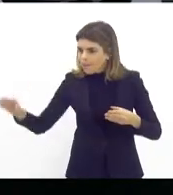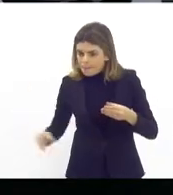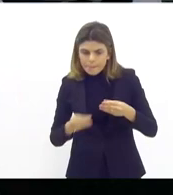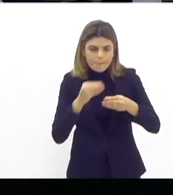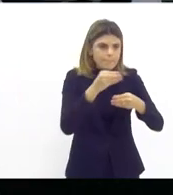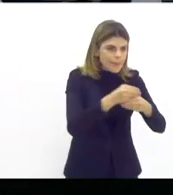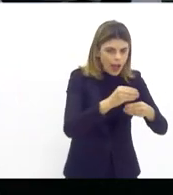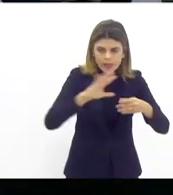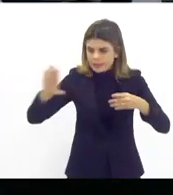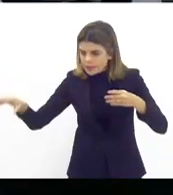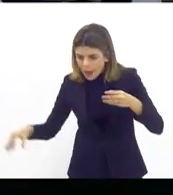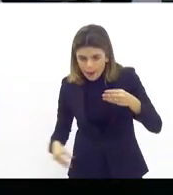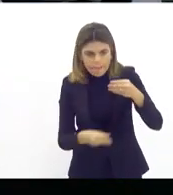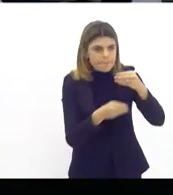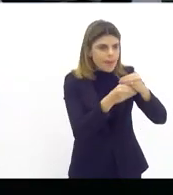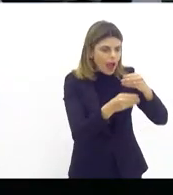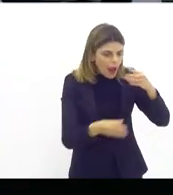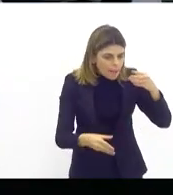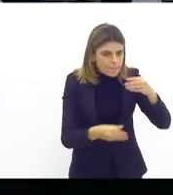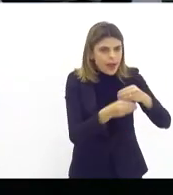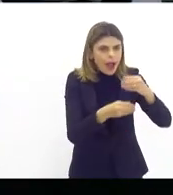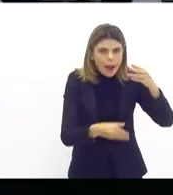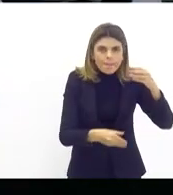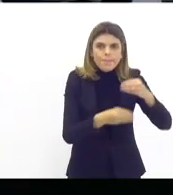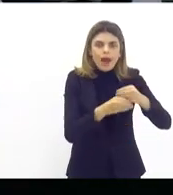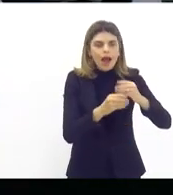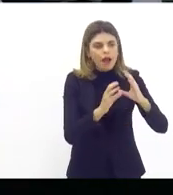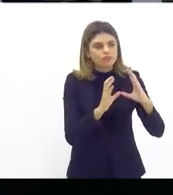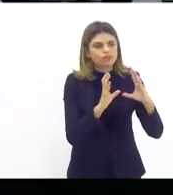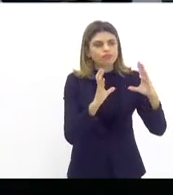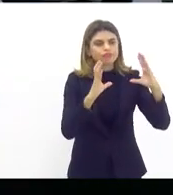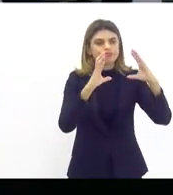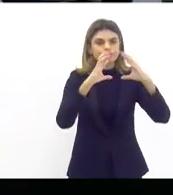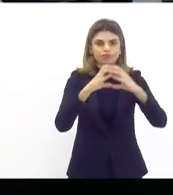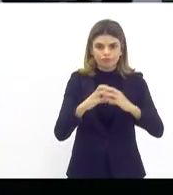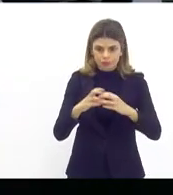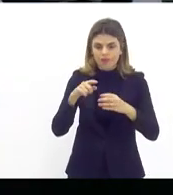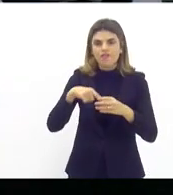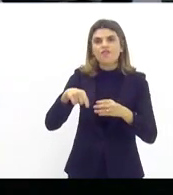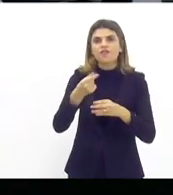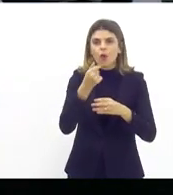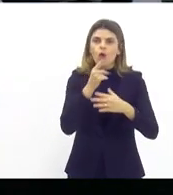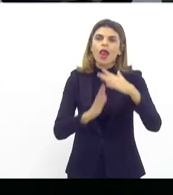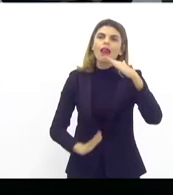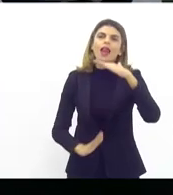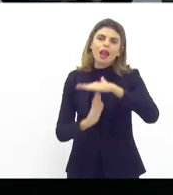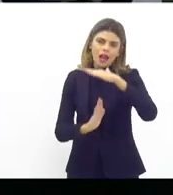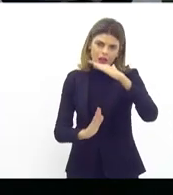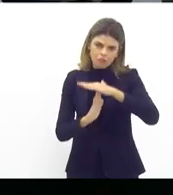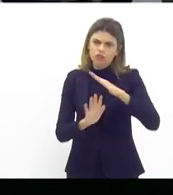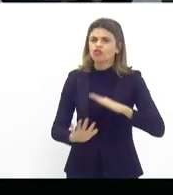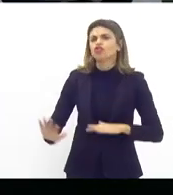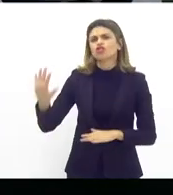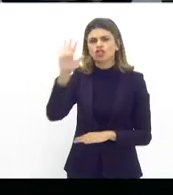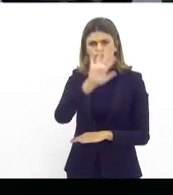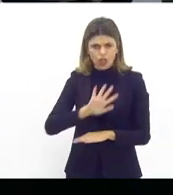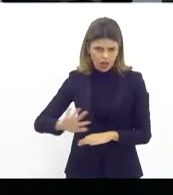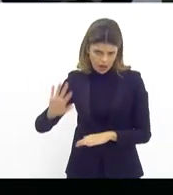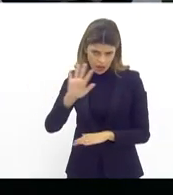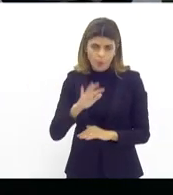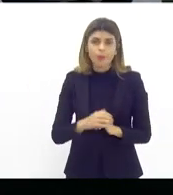vai para os dois últimos, depois para os três maiores, e no fundo você acaba tendo um limite geral que